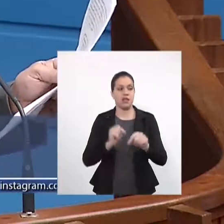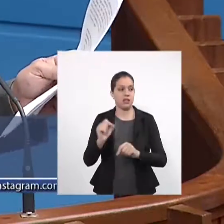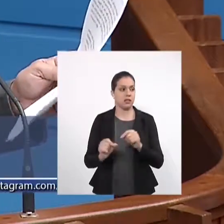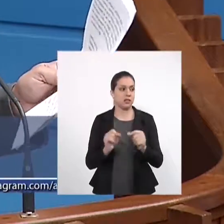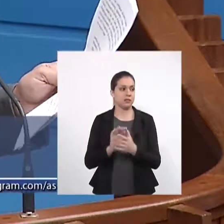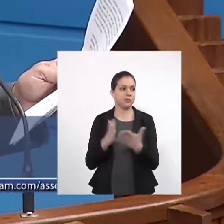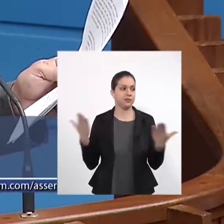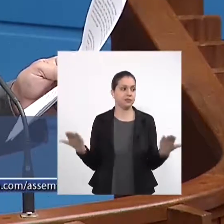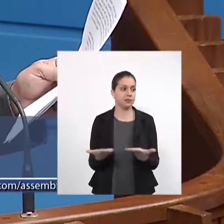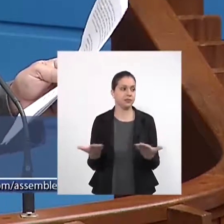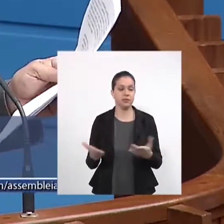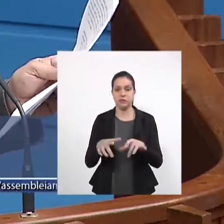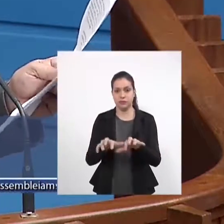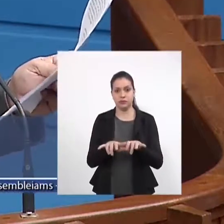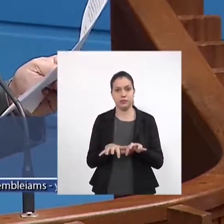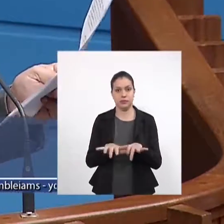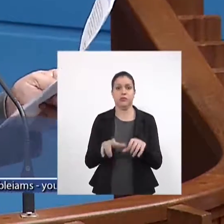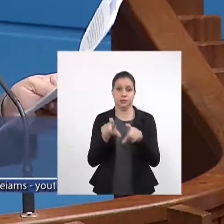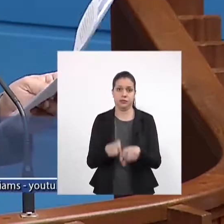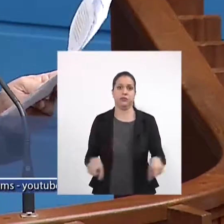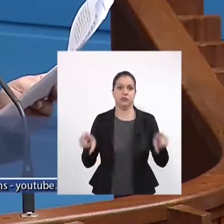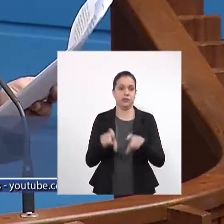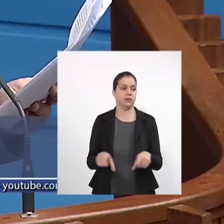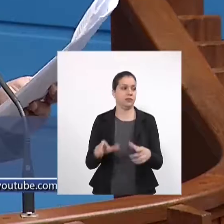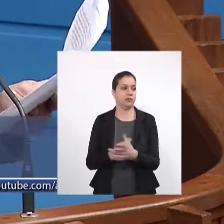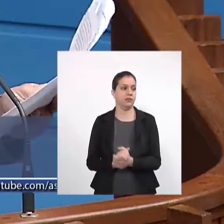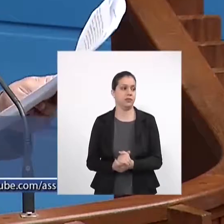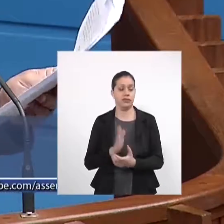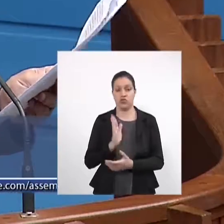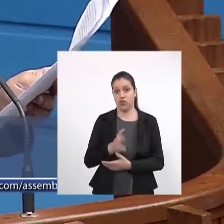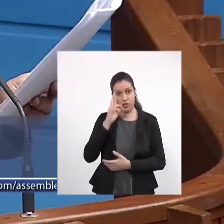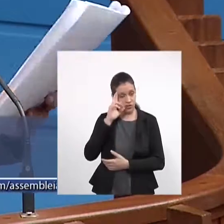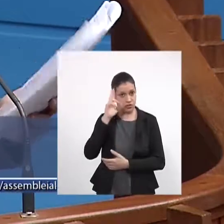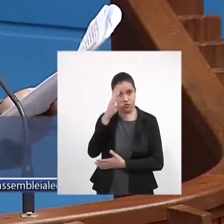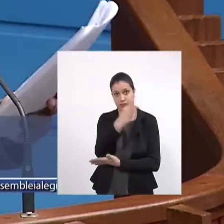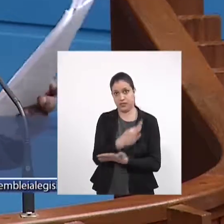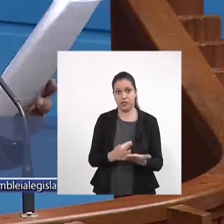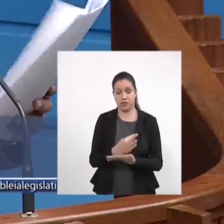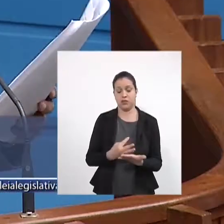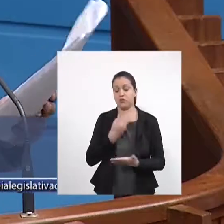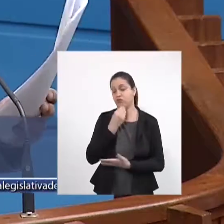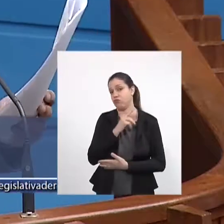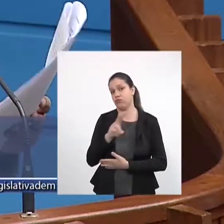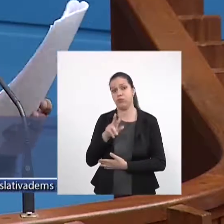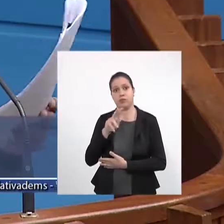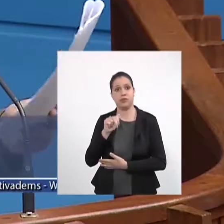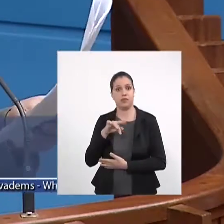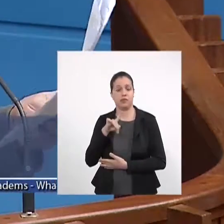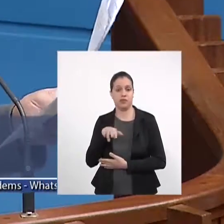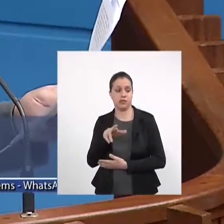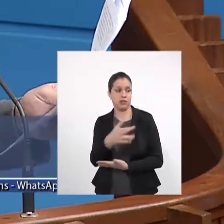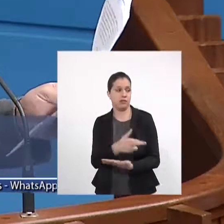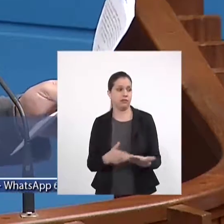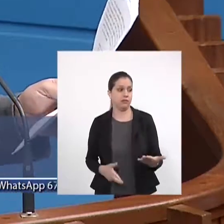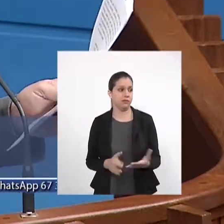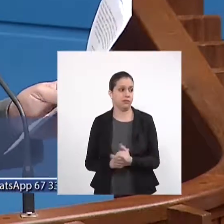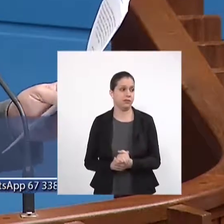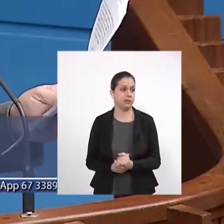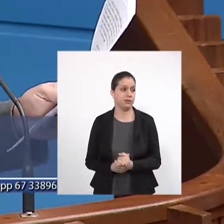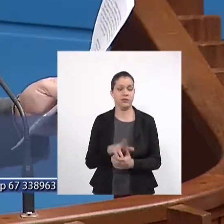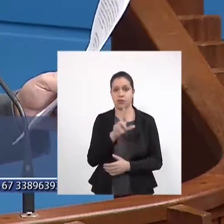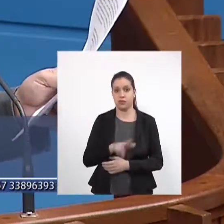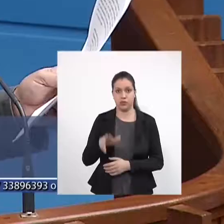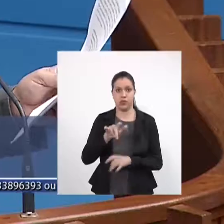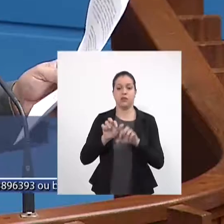que limpava o chão, já chefe de redação, permaneceu muito tempo com a tradicional máquina